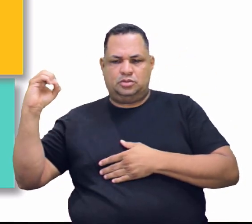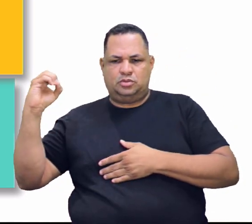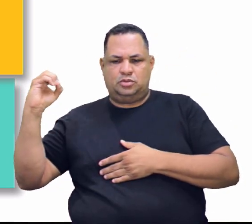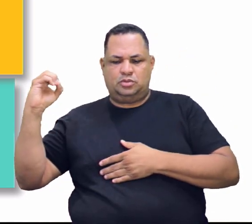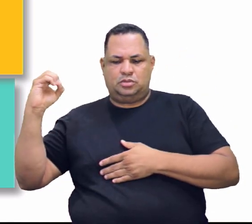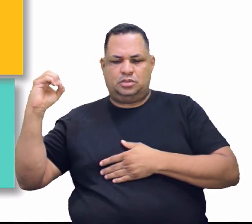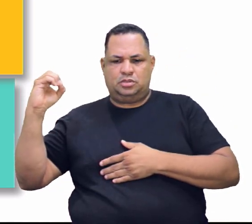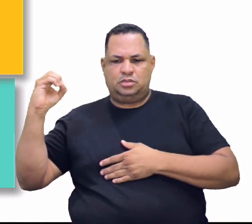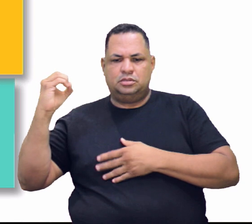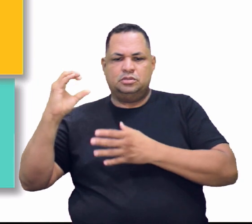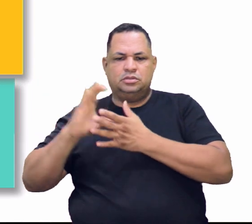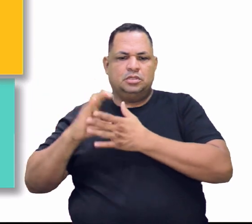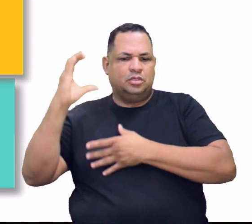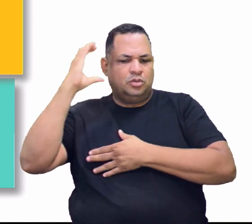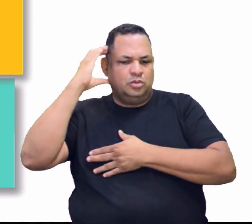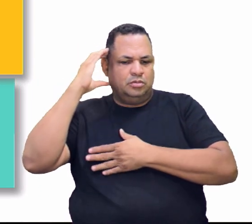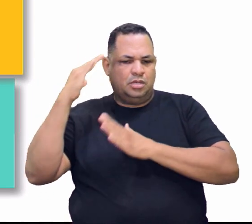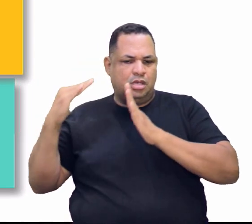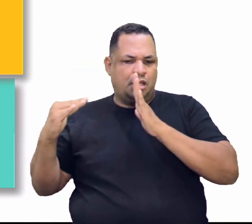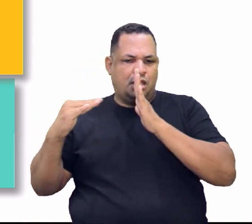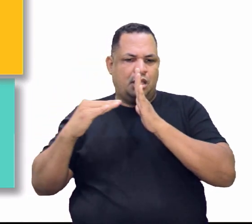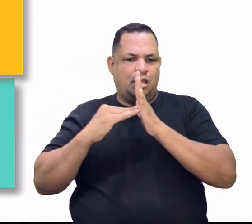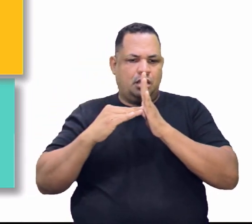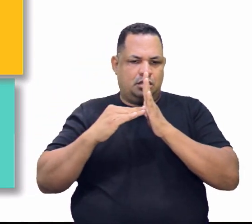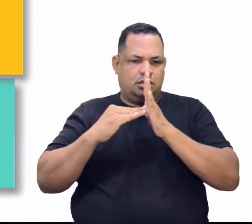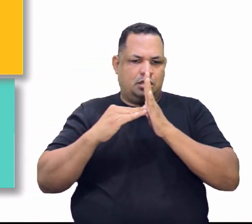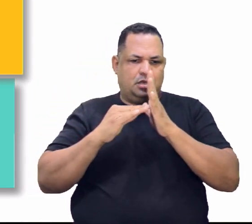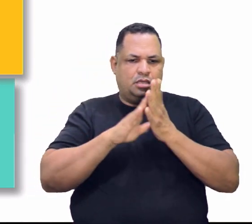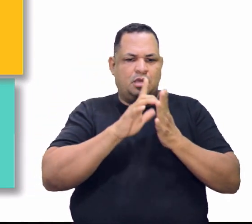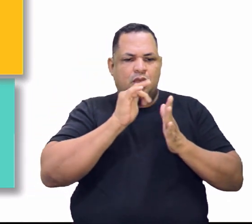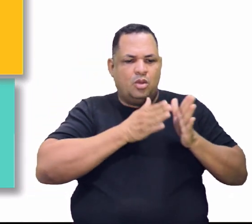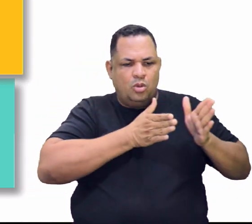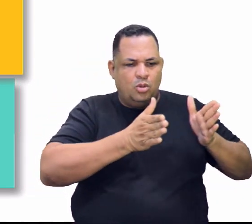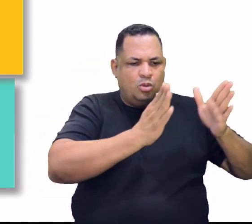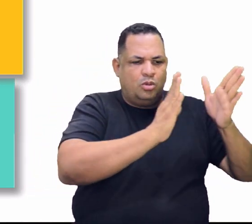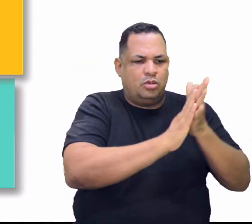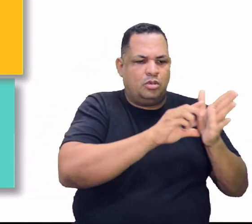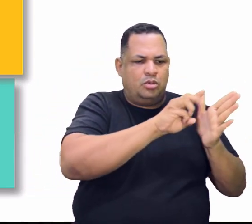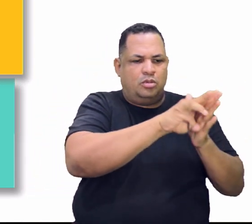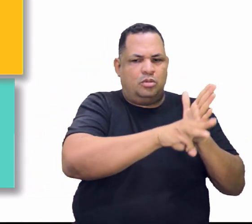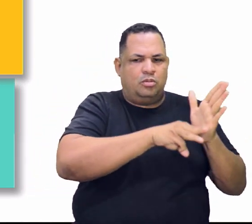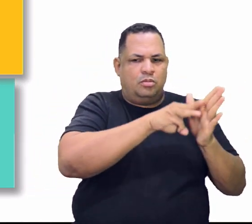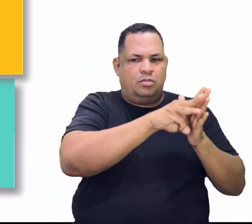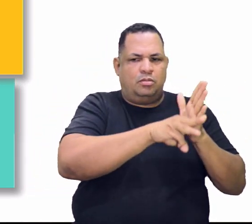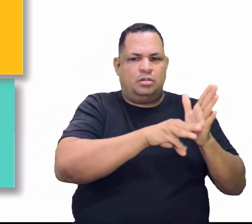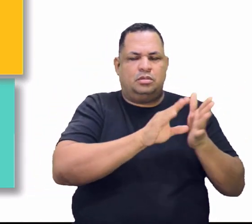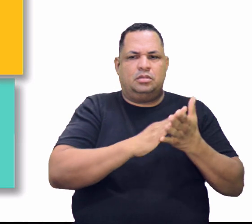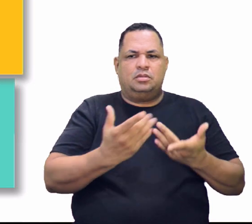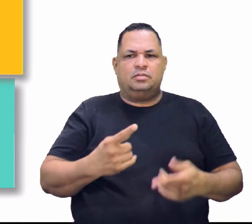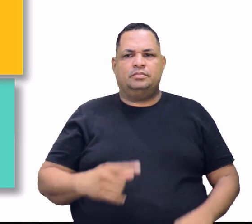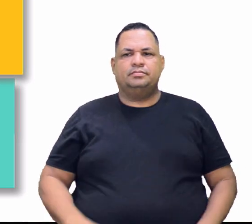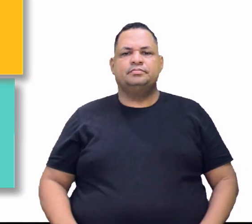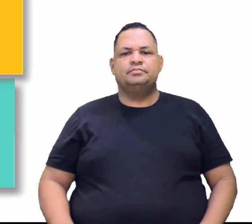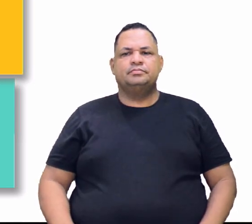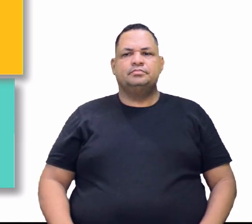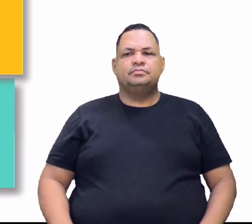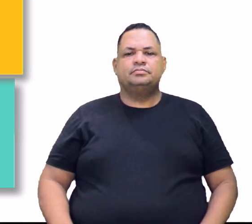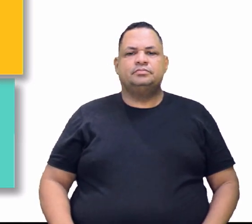caudaloso Rio Madeira. Daqui a pouco, vocês virão ver um vídeo,